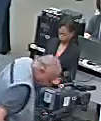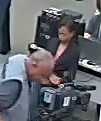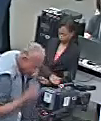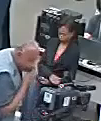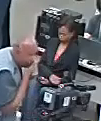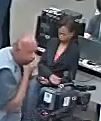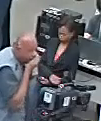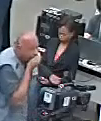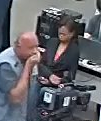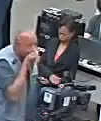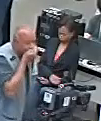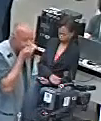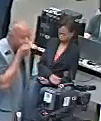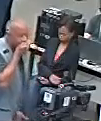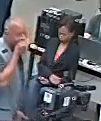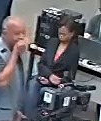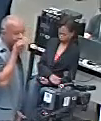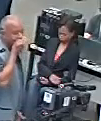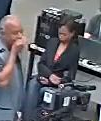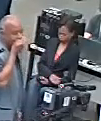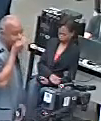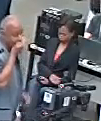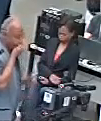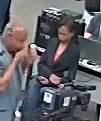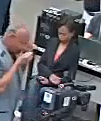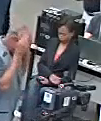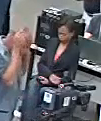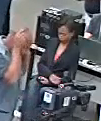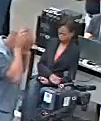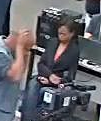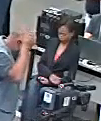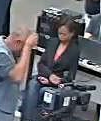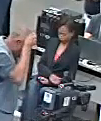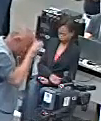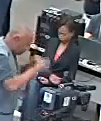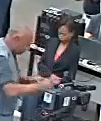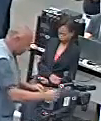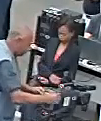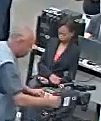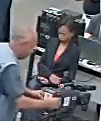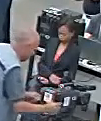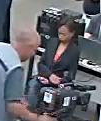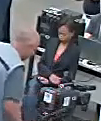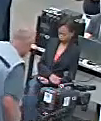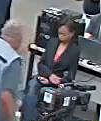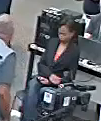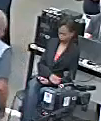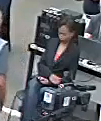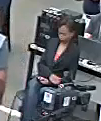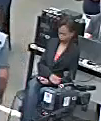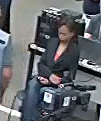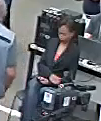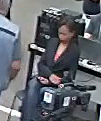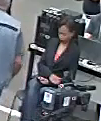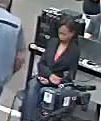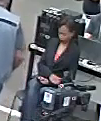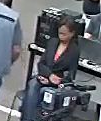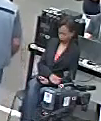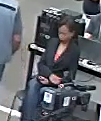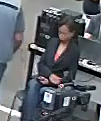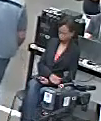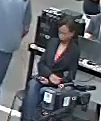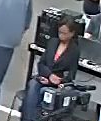esse tipo de coisa falta de acessibilidade vocês são testemunhas há mais de 3 anos ou